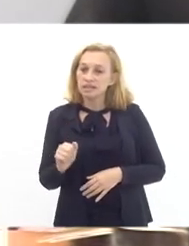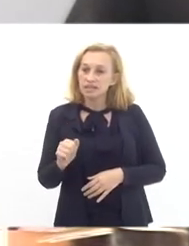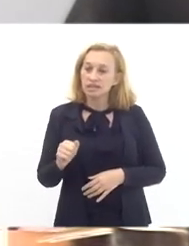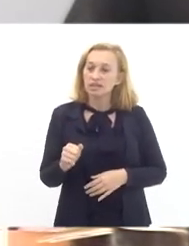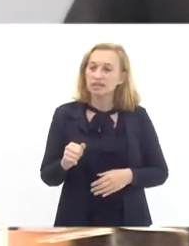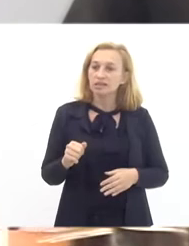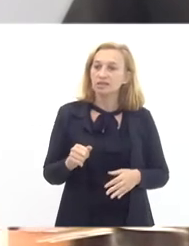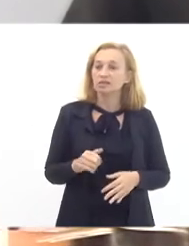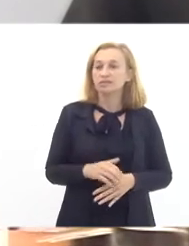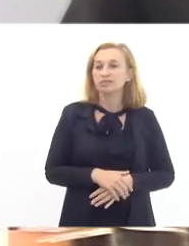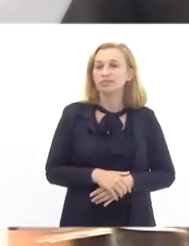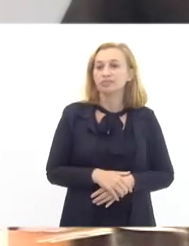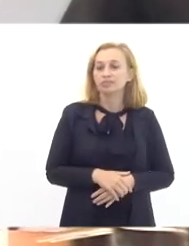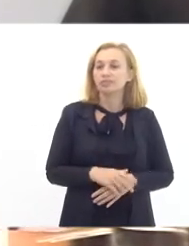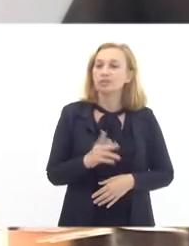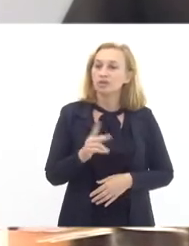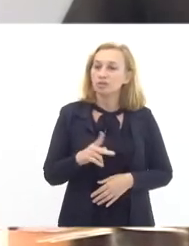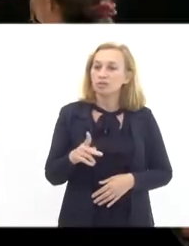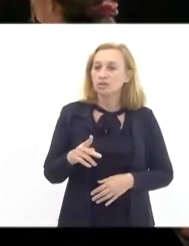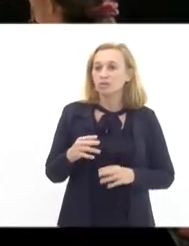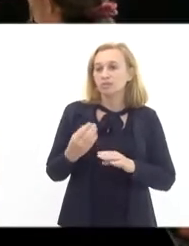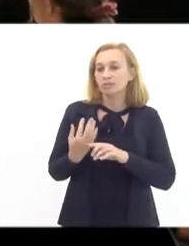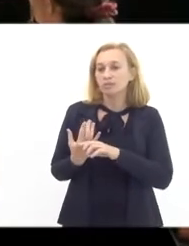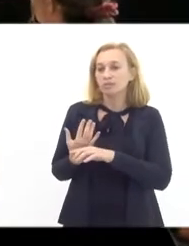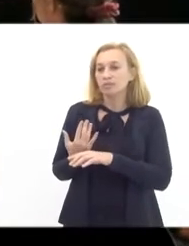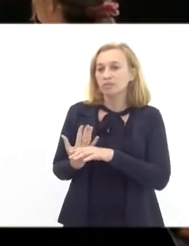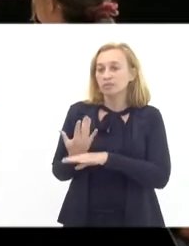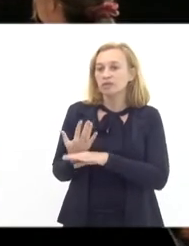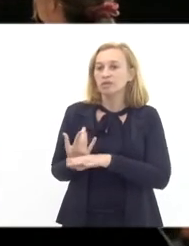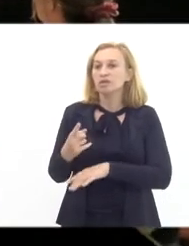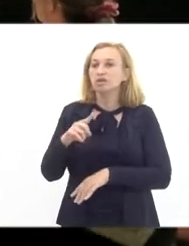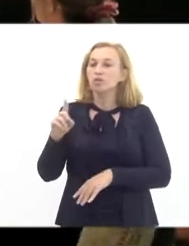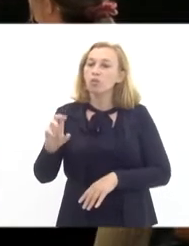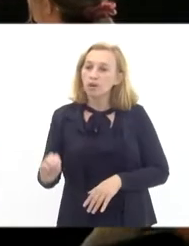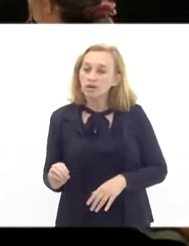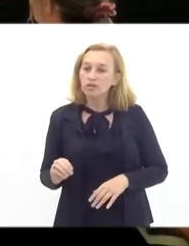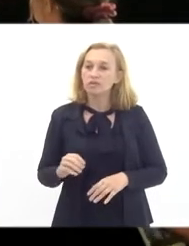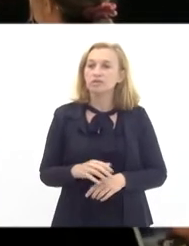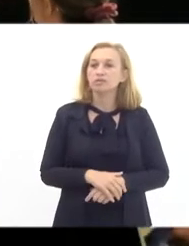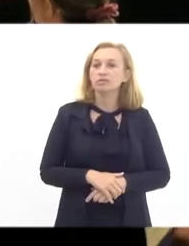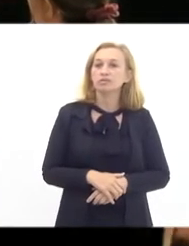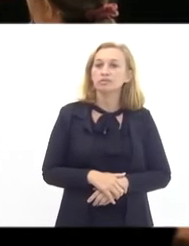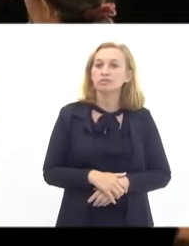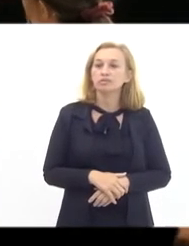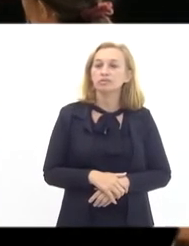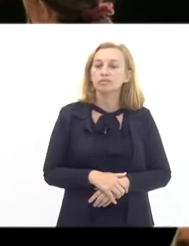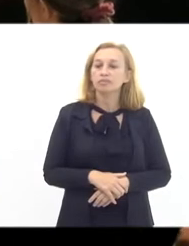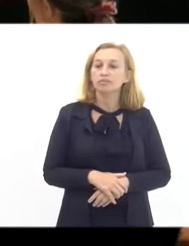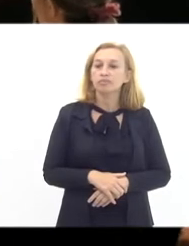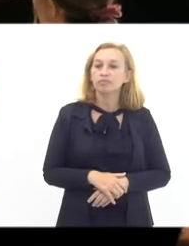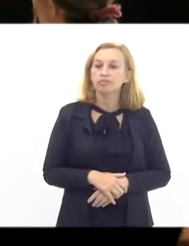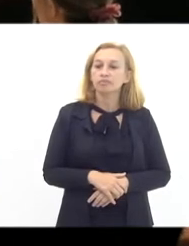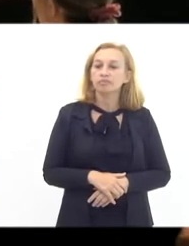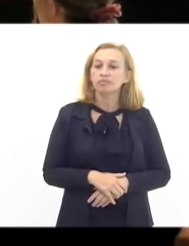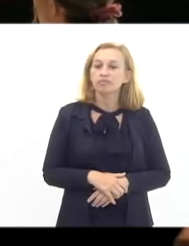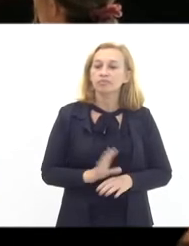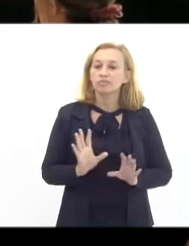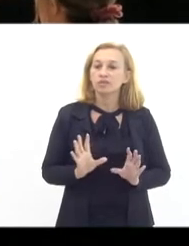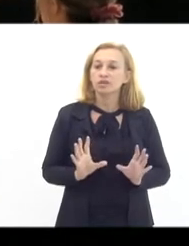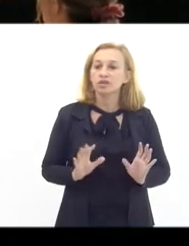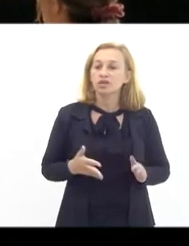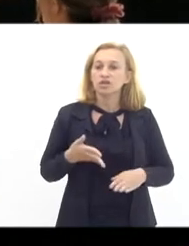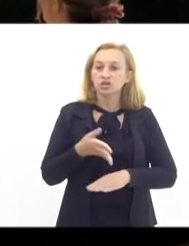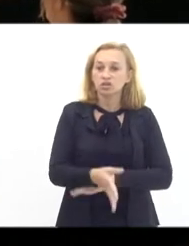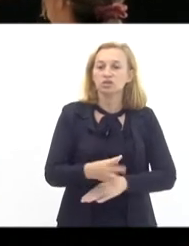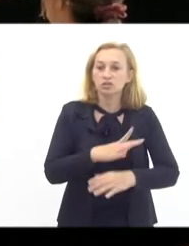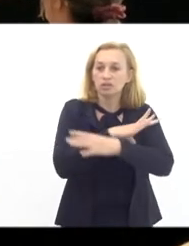Dantas, Romário, professor da UENZO, que está sendo incorporado agora ao UERJ, né? Quando o pessoal do Candomblé chegava